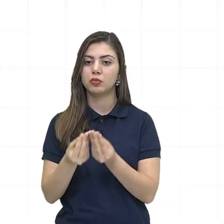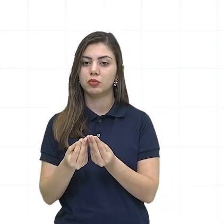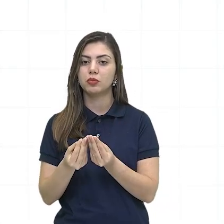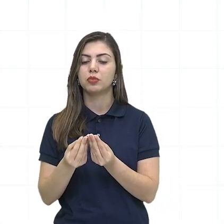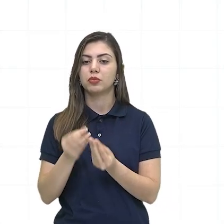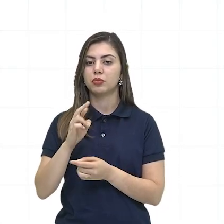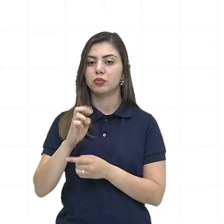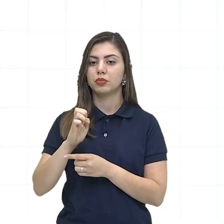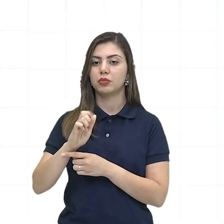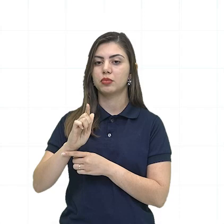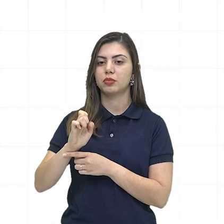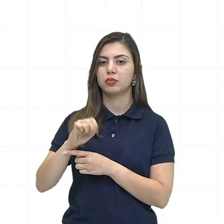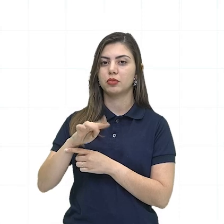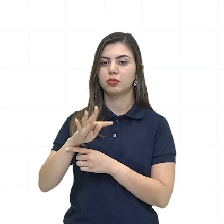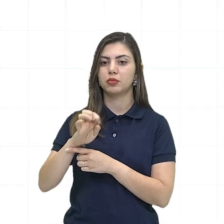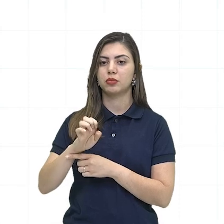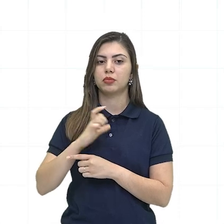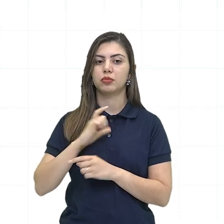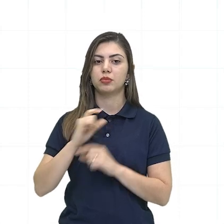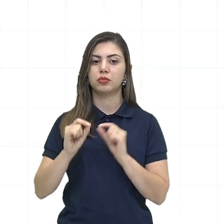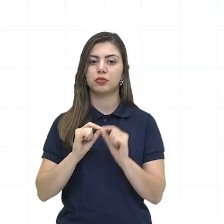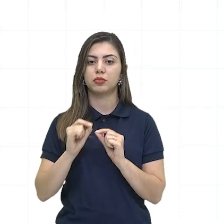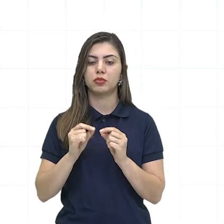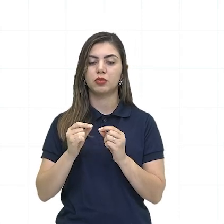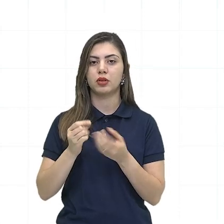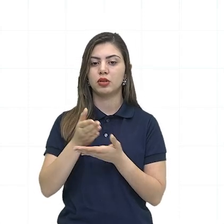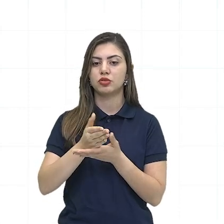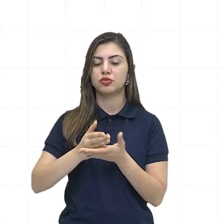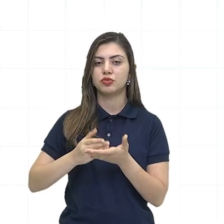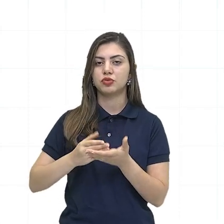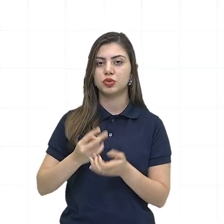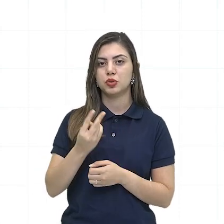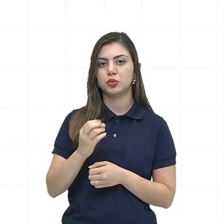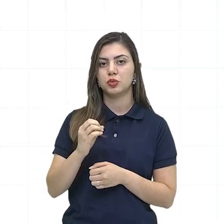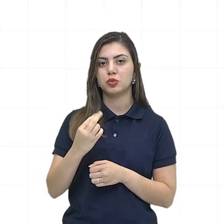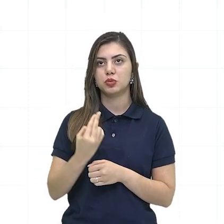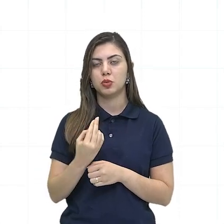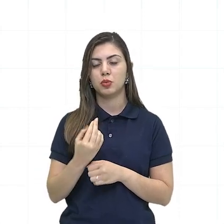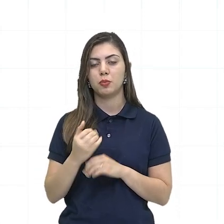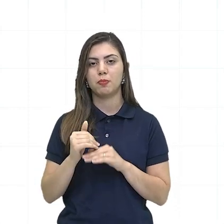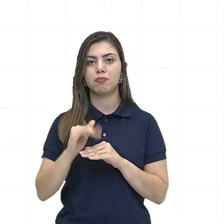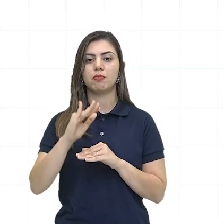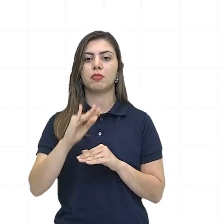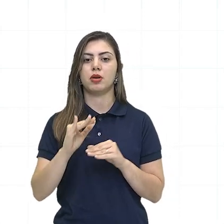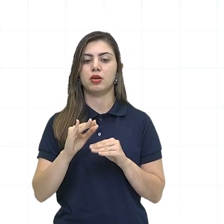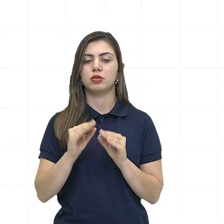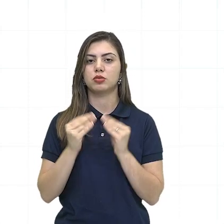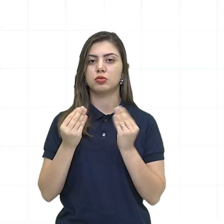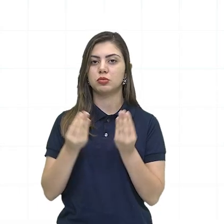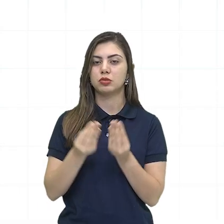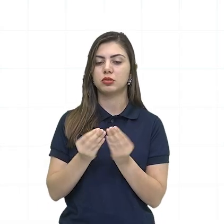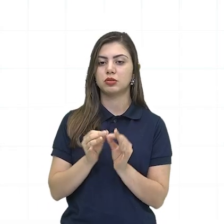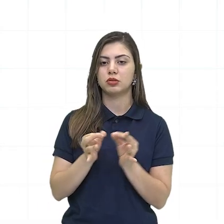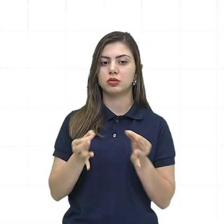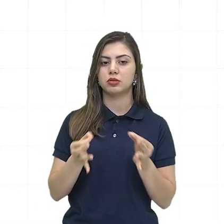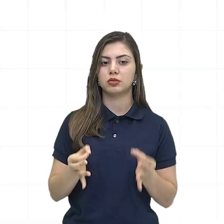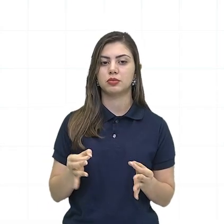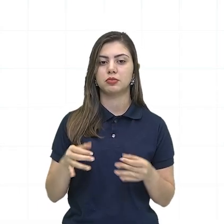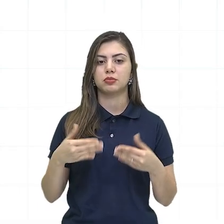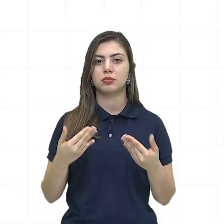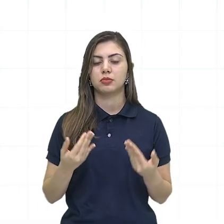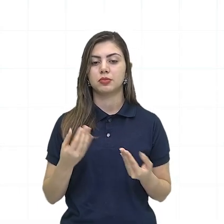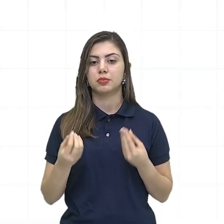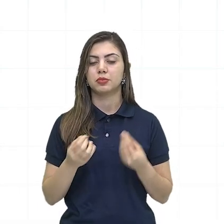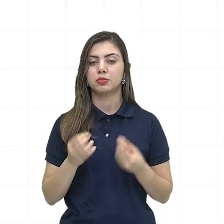vai se dividir em duas ou mais substâncias simples. Nesse tipo de reação, um